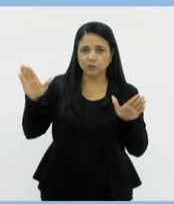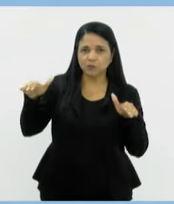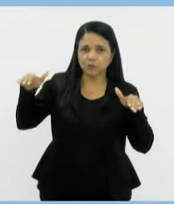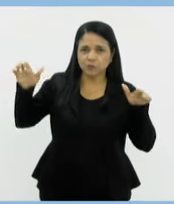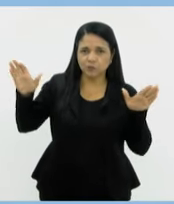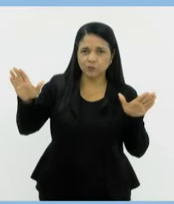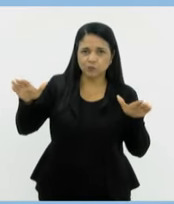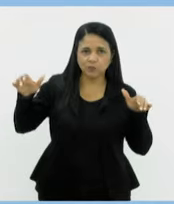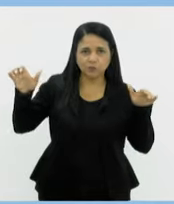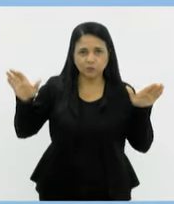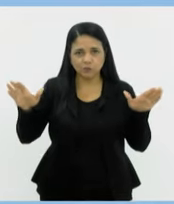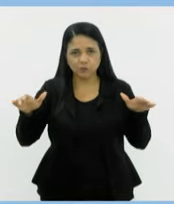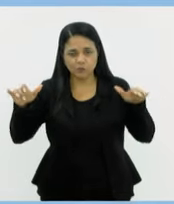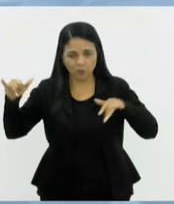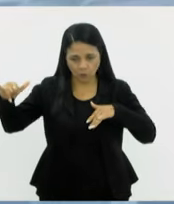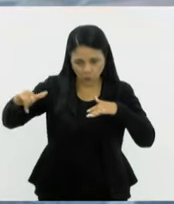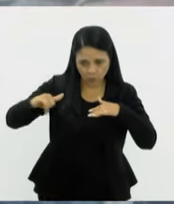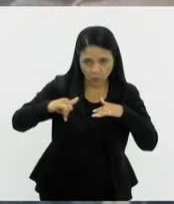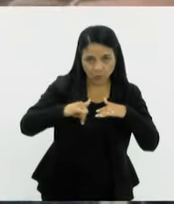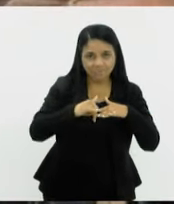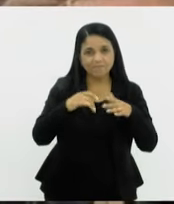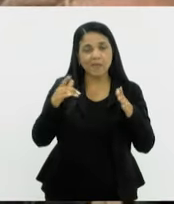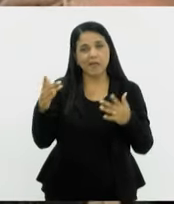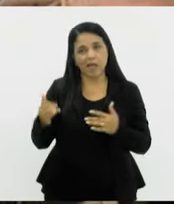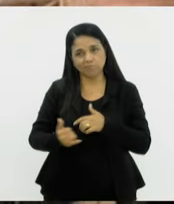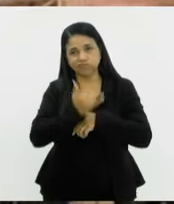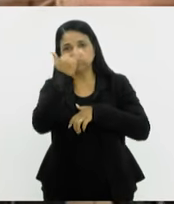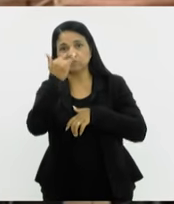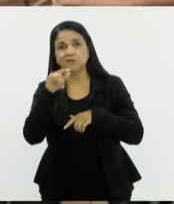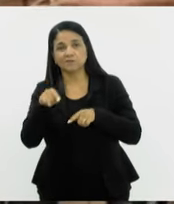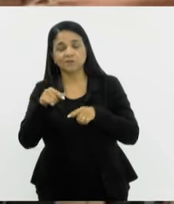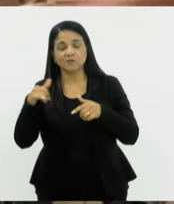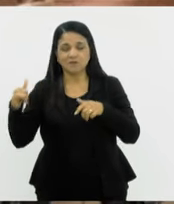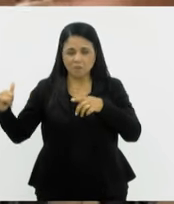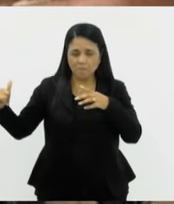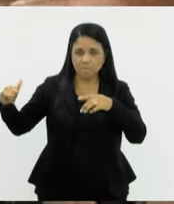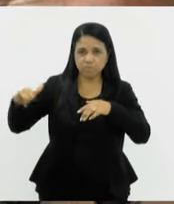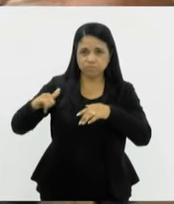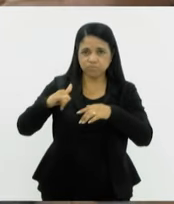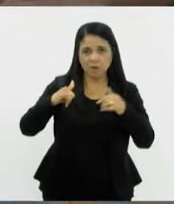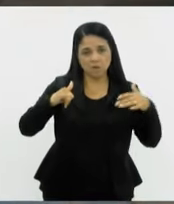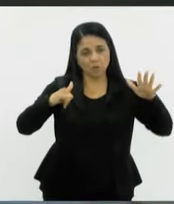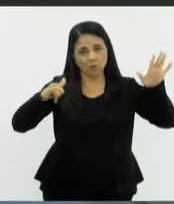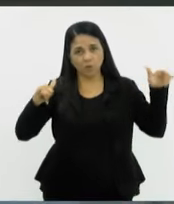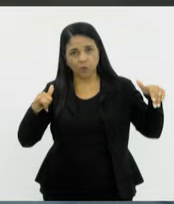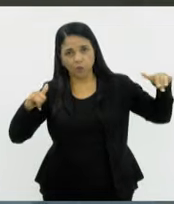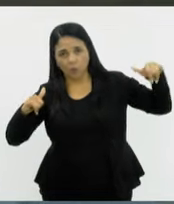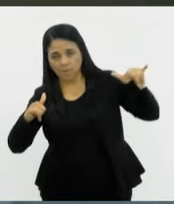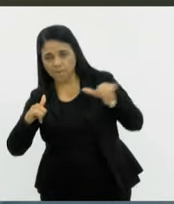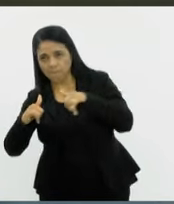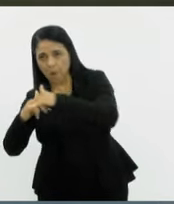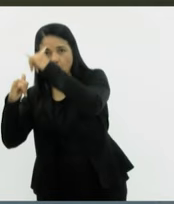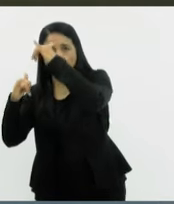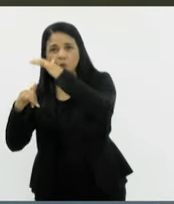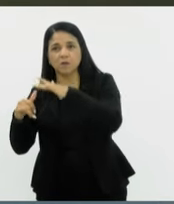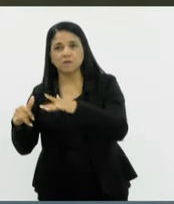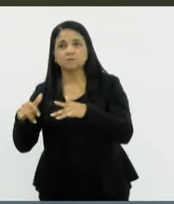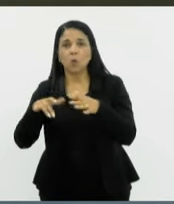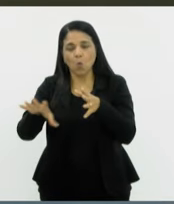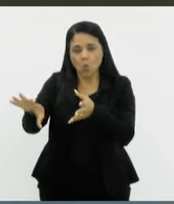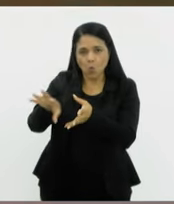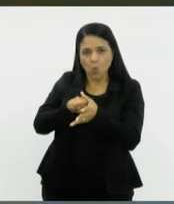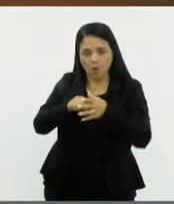aeroporto podem provocar incidentes. As colisões danificam a fuselagem do avião ou a ave pode ser sugada